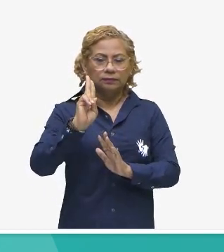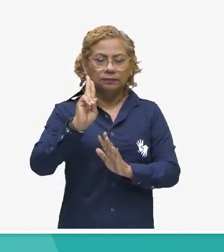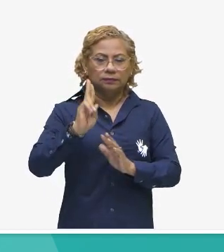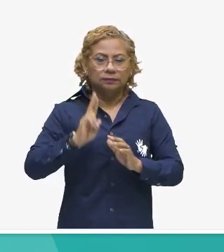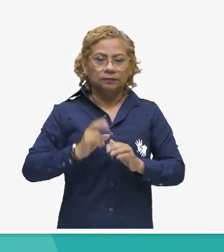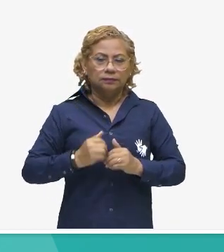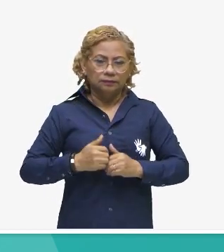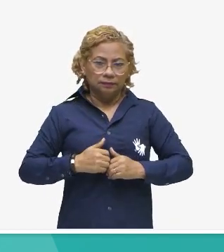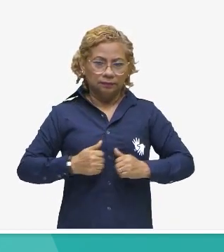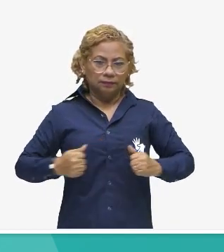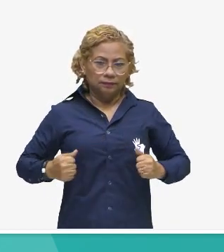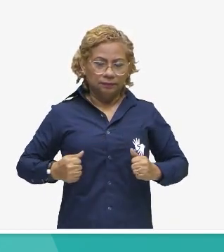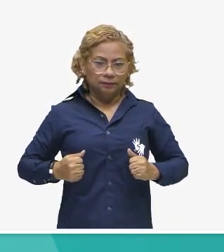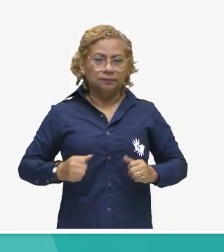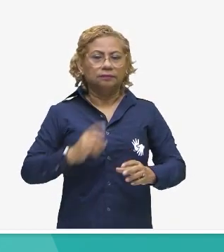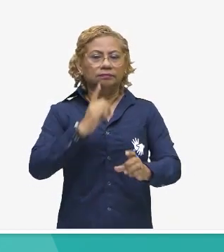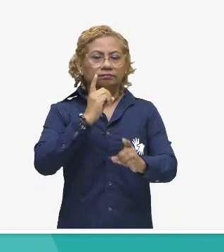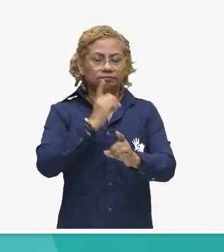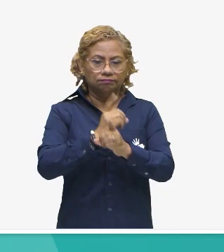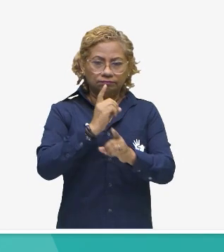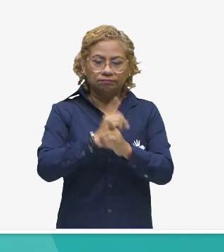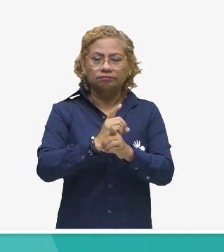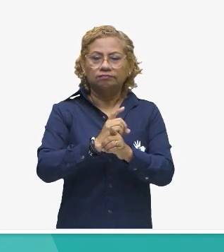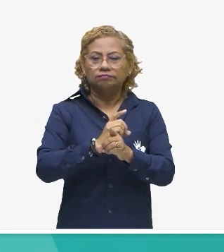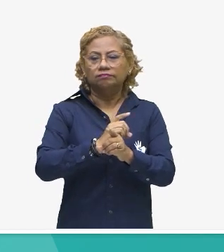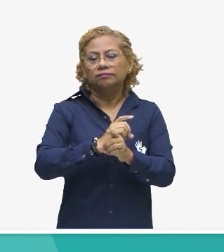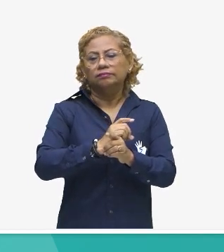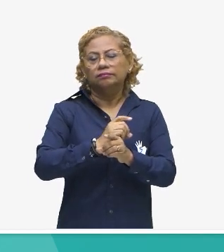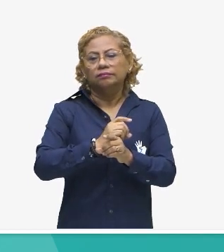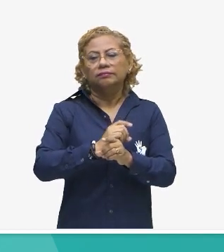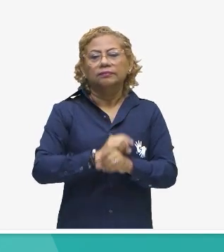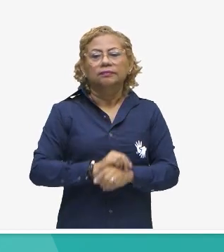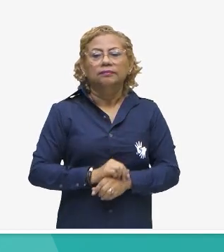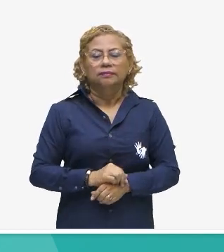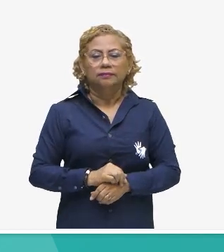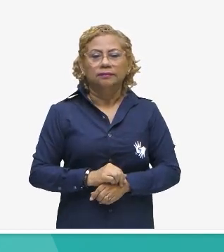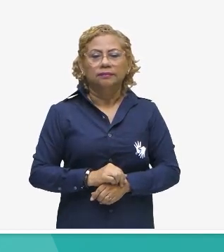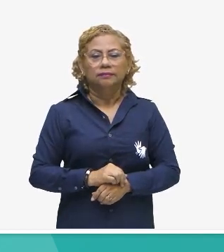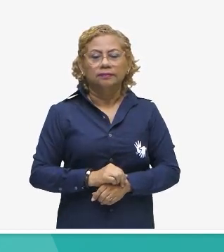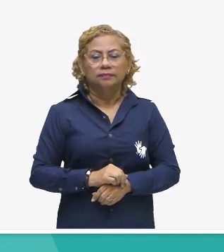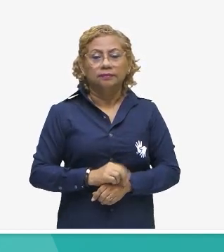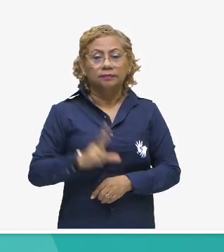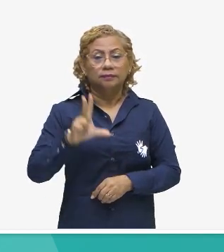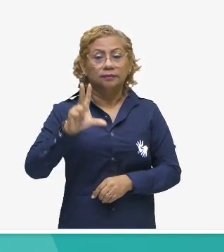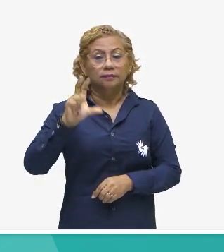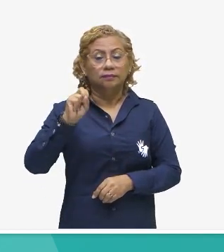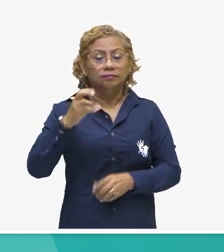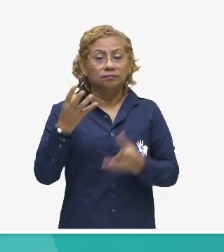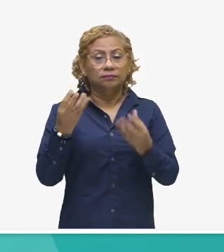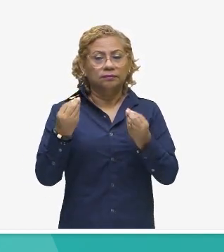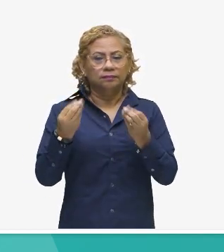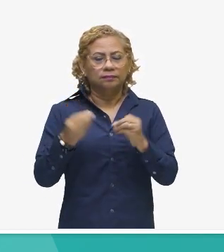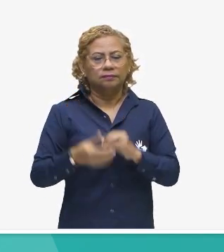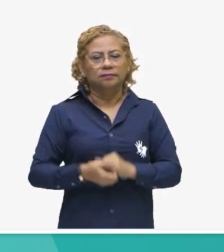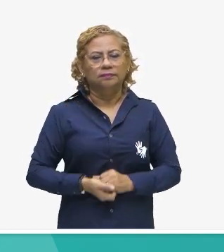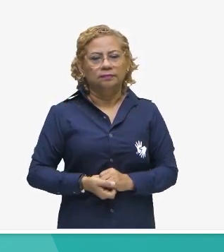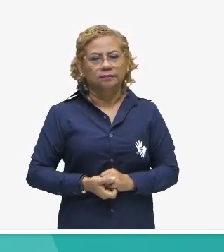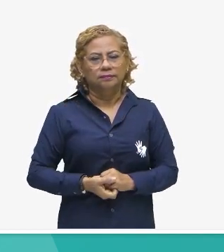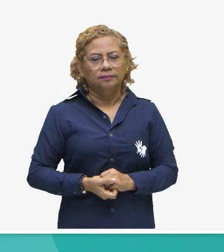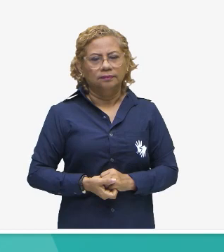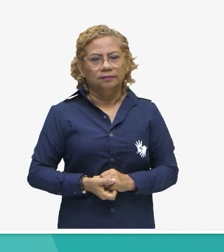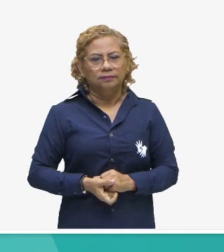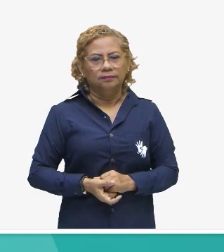uma ação, né, que provavelmente já tenha passado, que ele vai abrir primeiro para